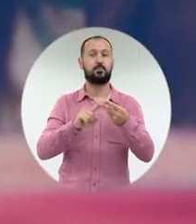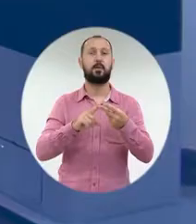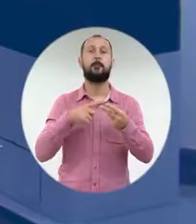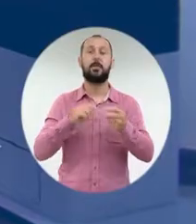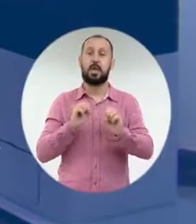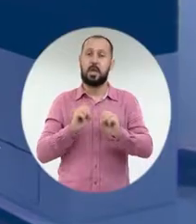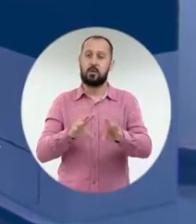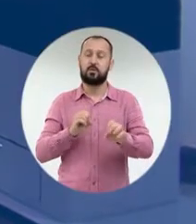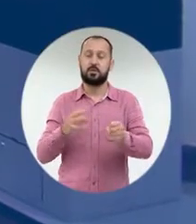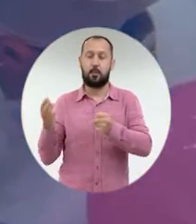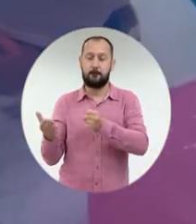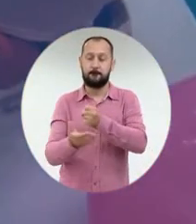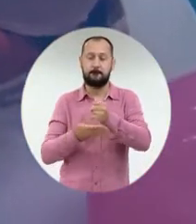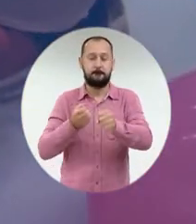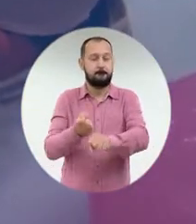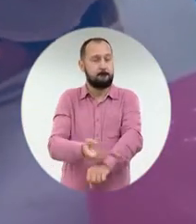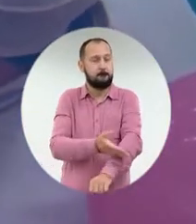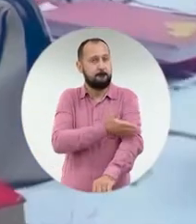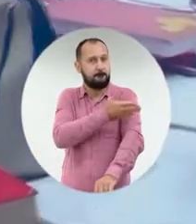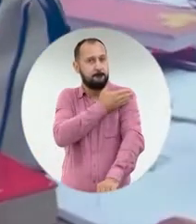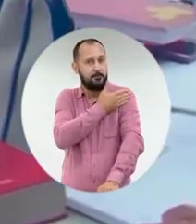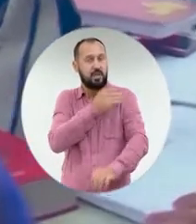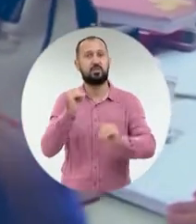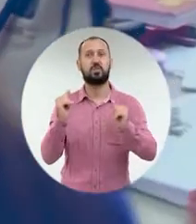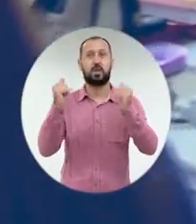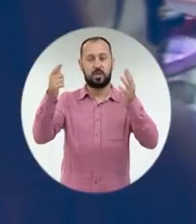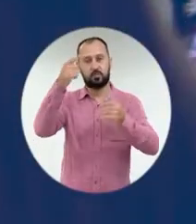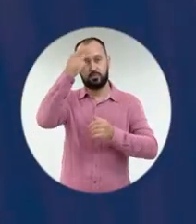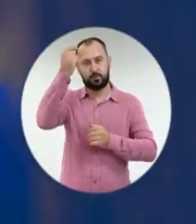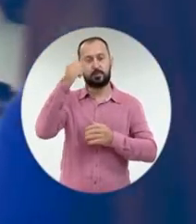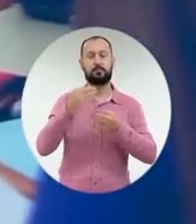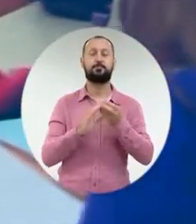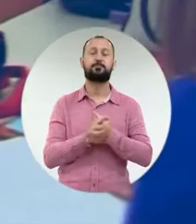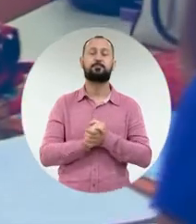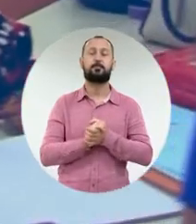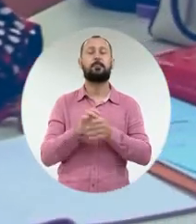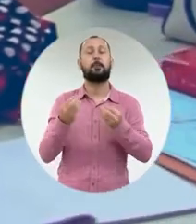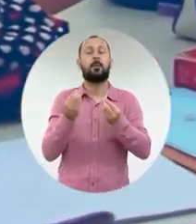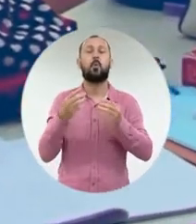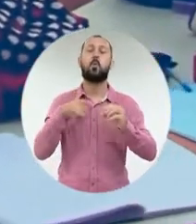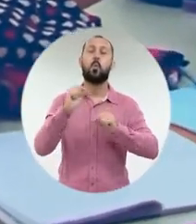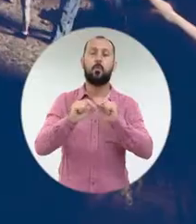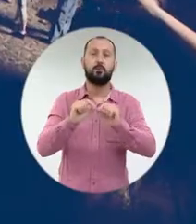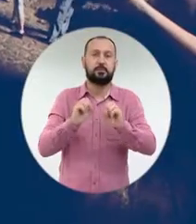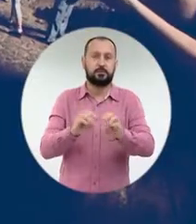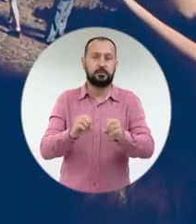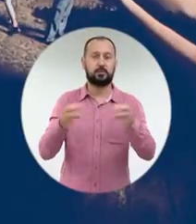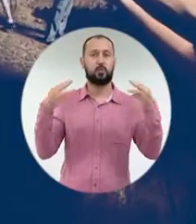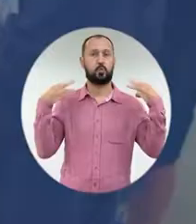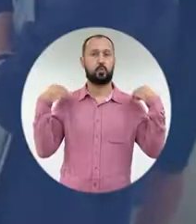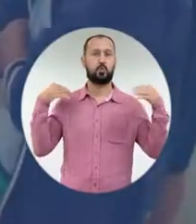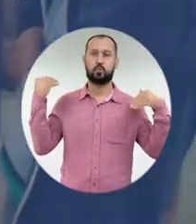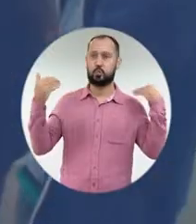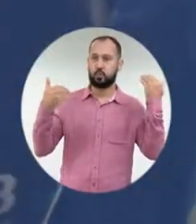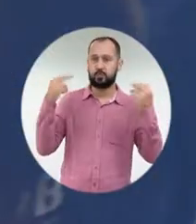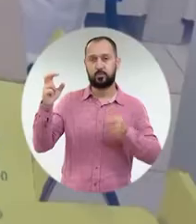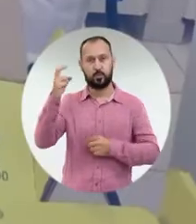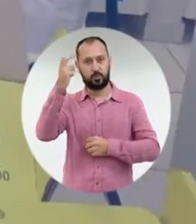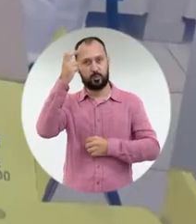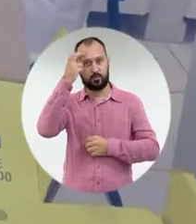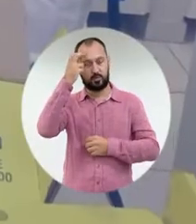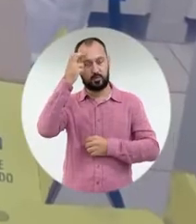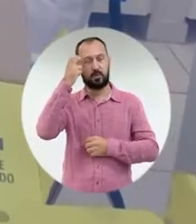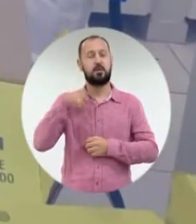excelência na educação básica e superior, internacionalização e mobilidade acadêmica, turismo e cultura